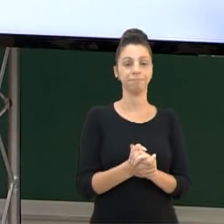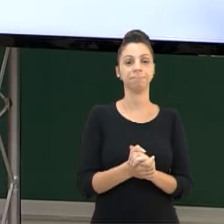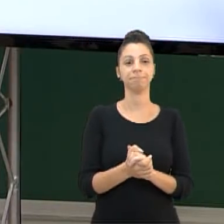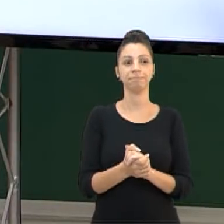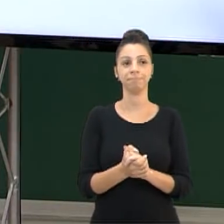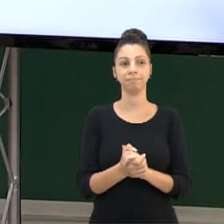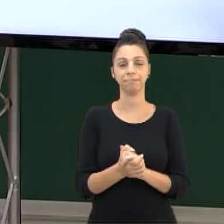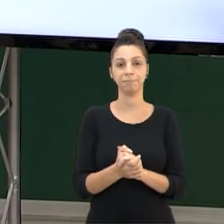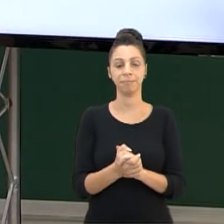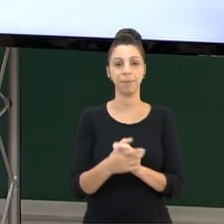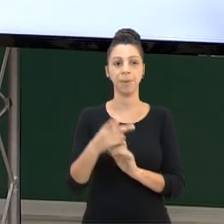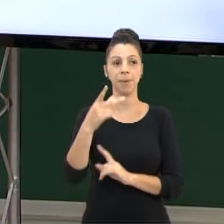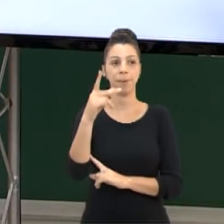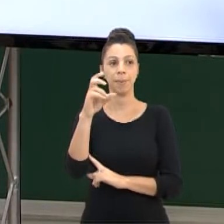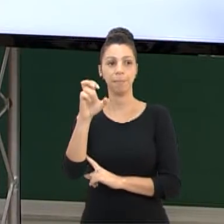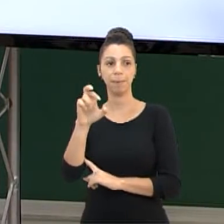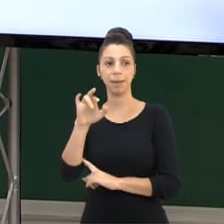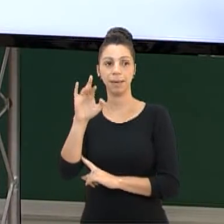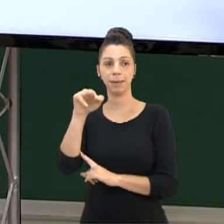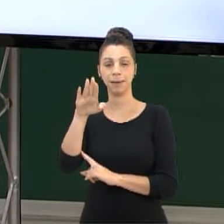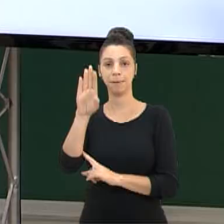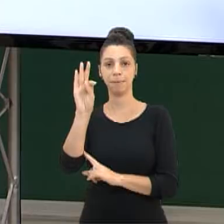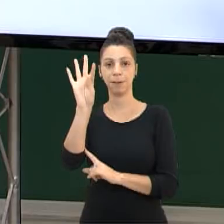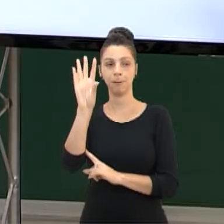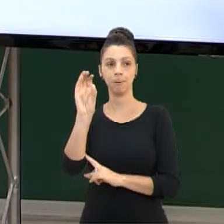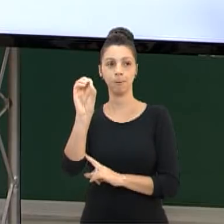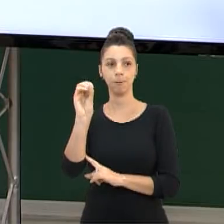perímetro do quadrilátero